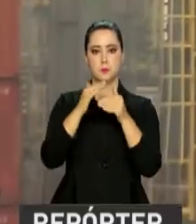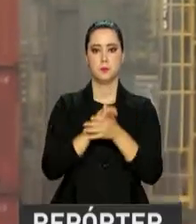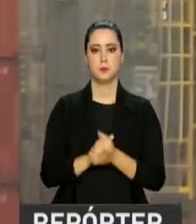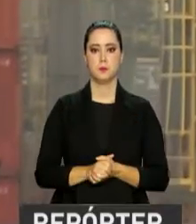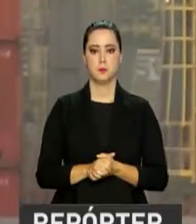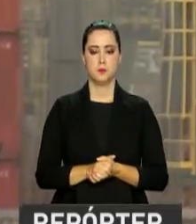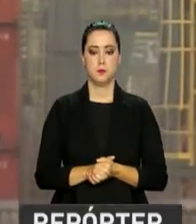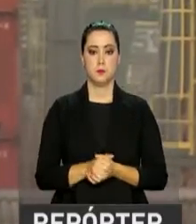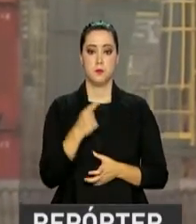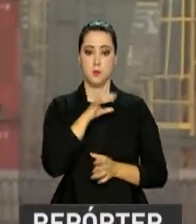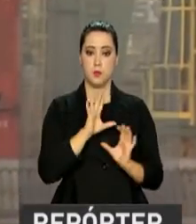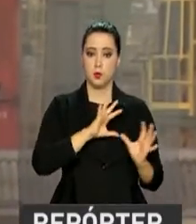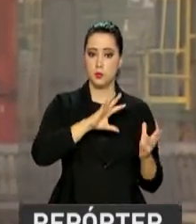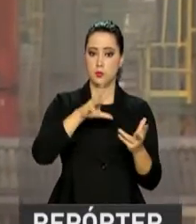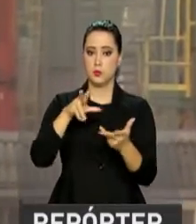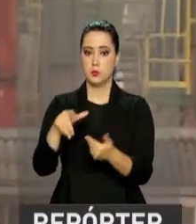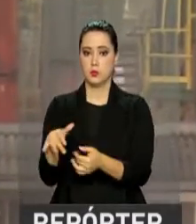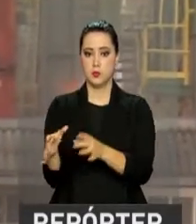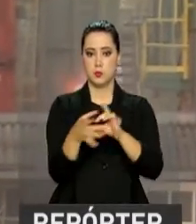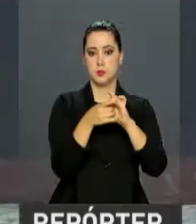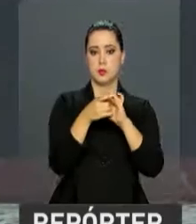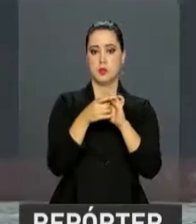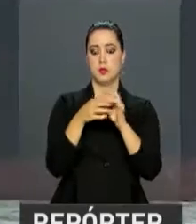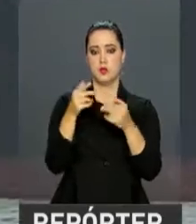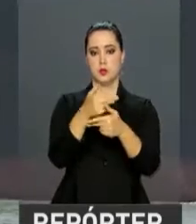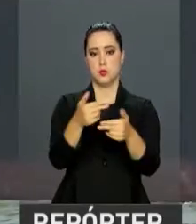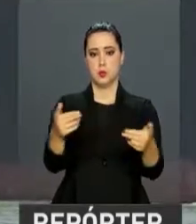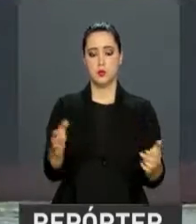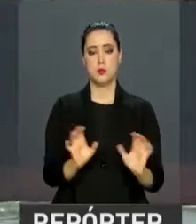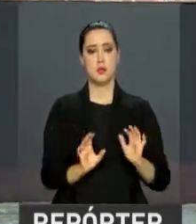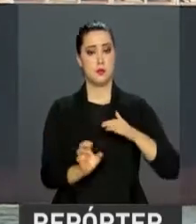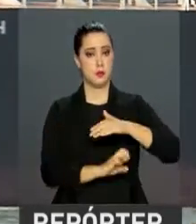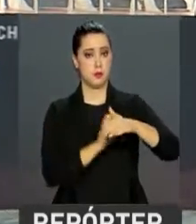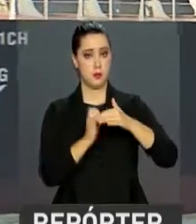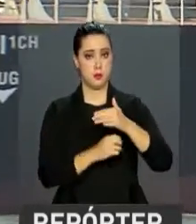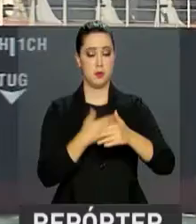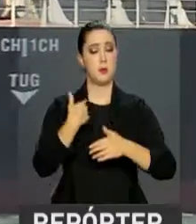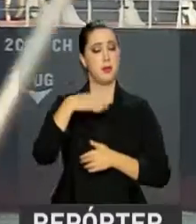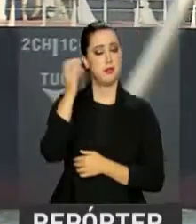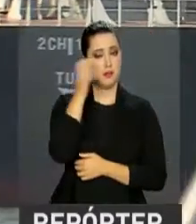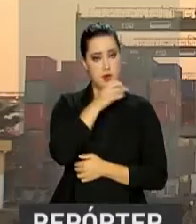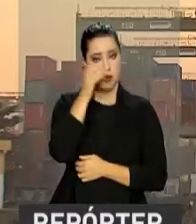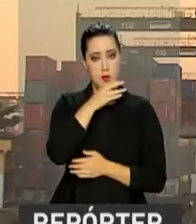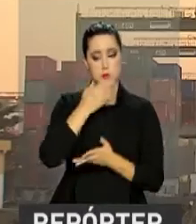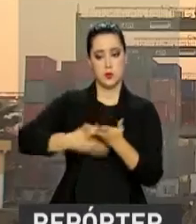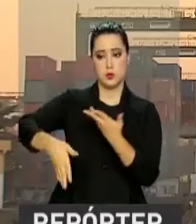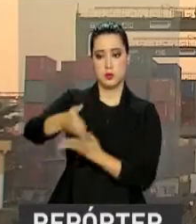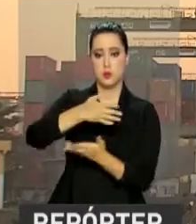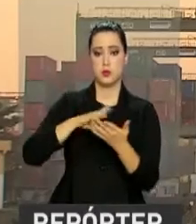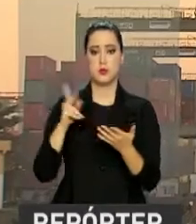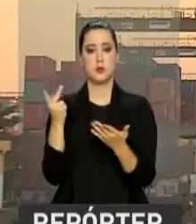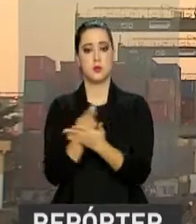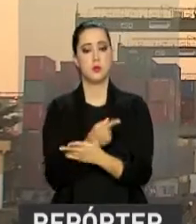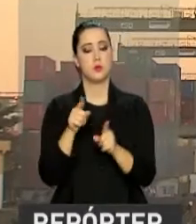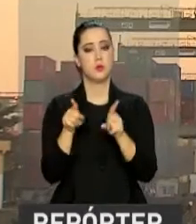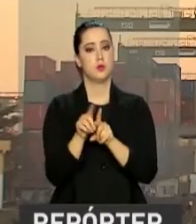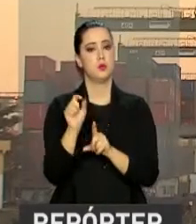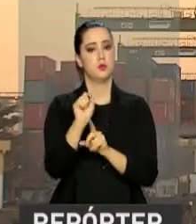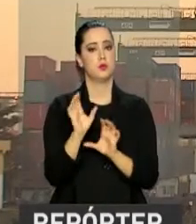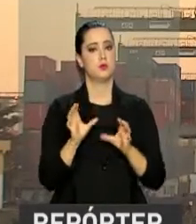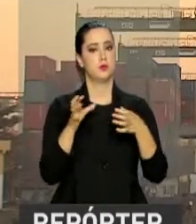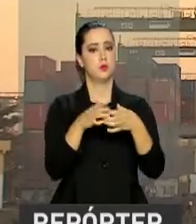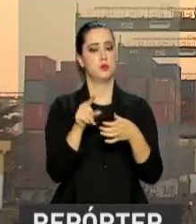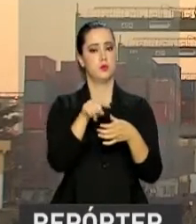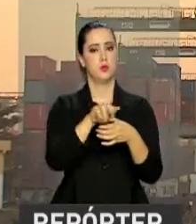a globalização integrou os mercados e aumentou a velocidade de circulação dos produtos na prática a competição pelos consumidores